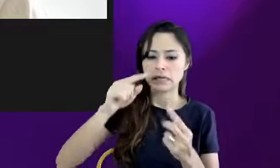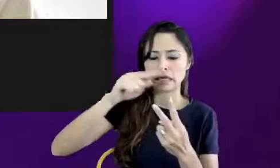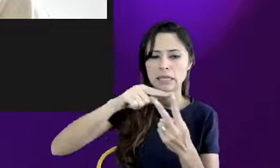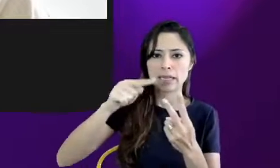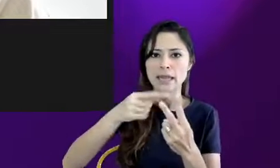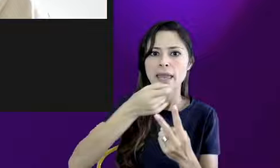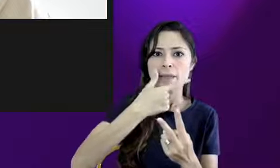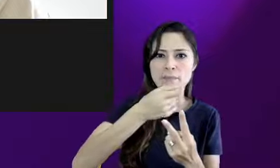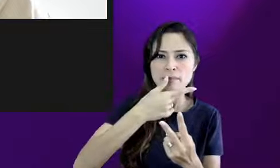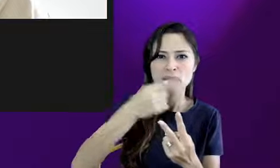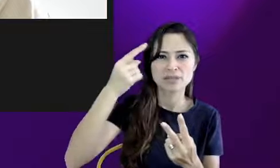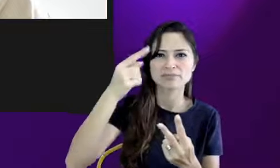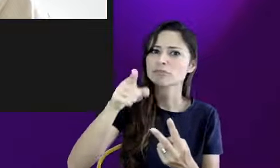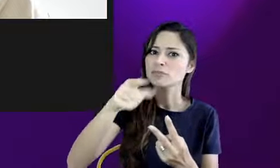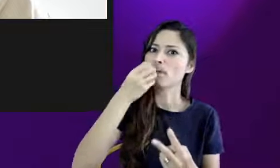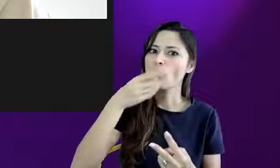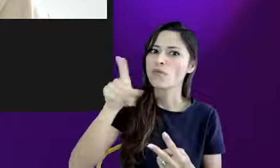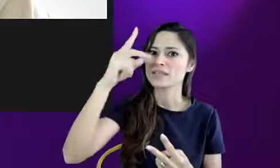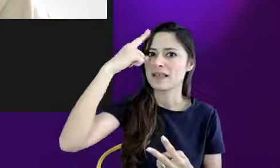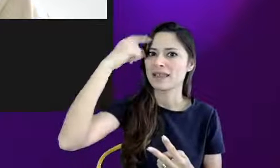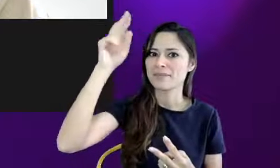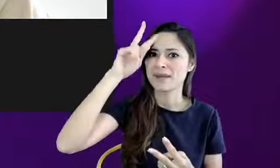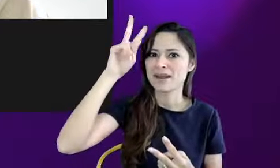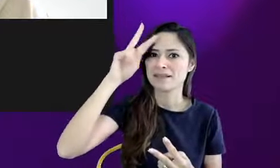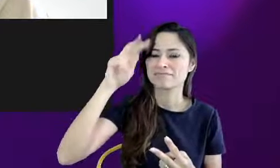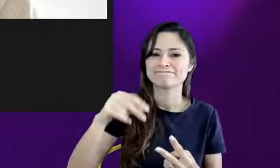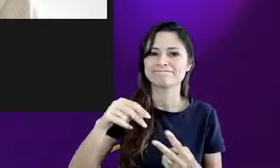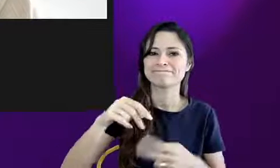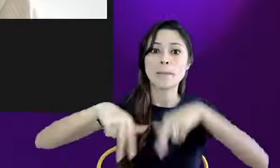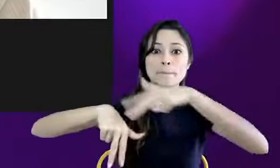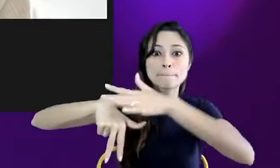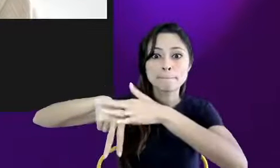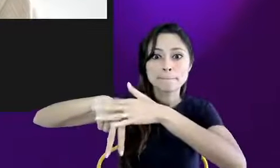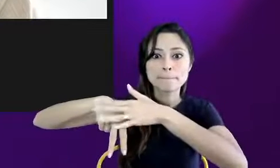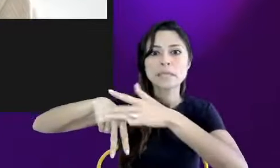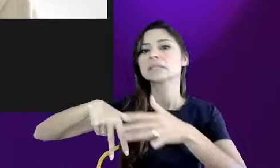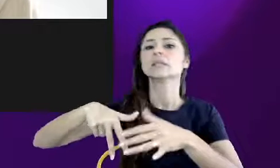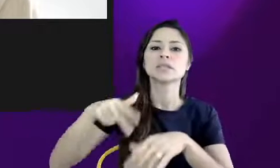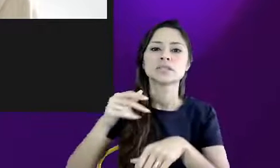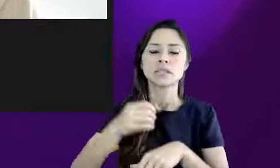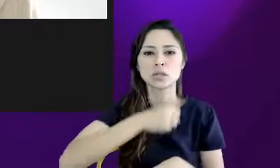pacientes mais idosos, e eu falei também ao longo da apresentação, eles são os mais seguros.